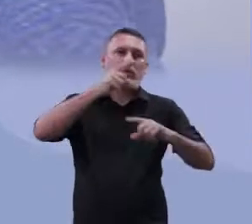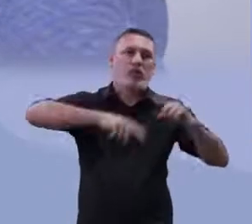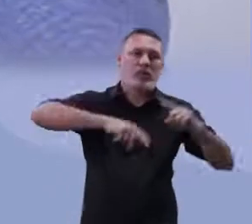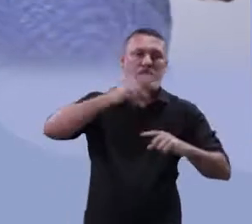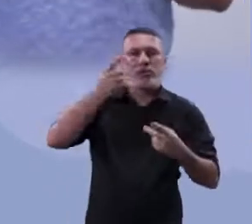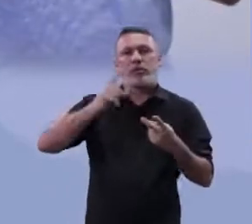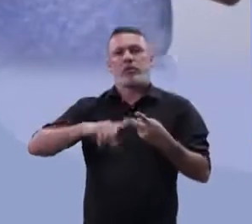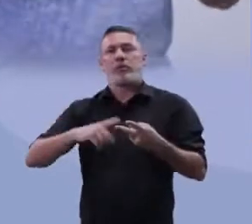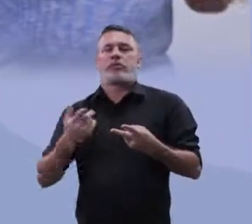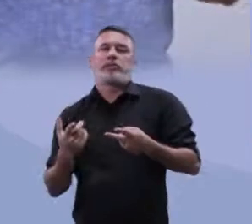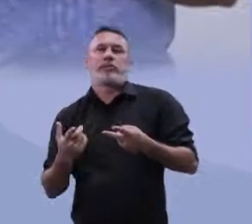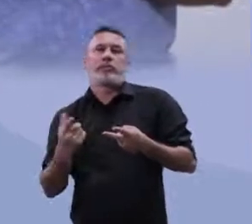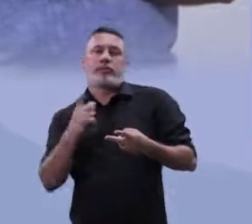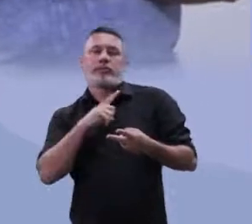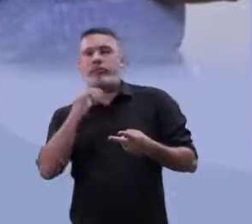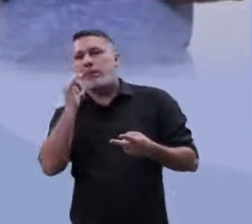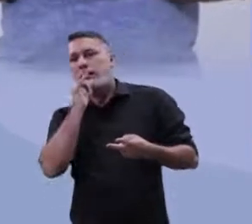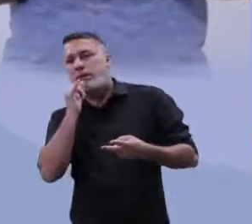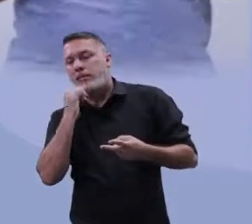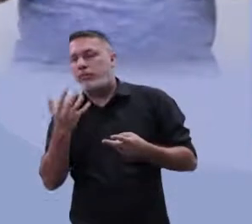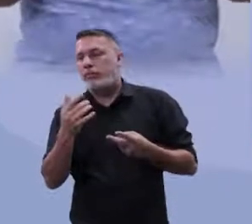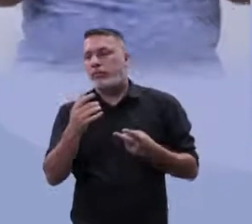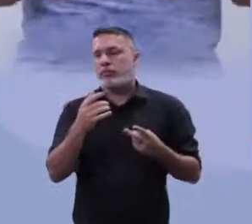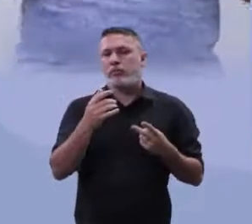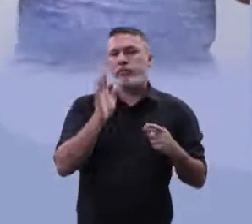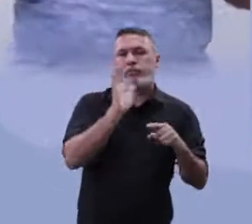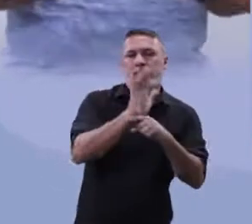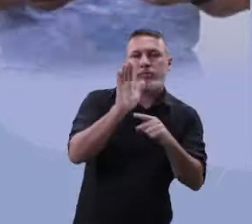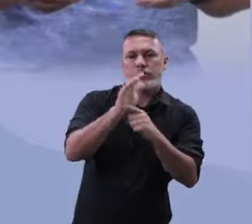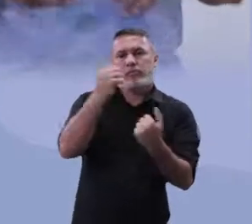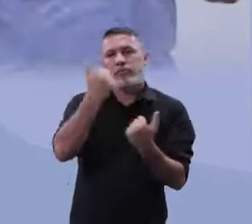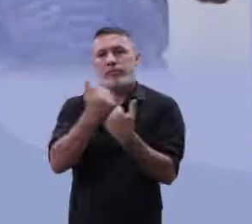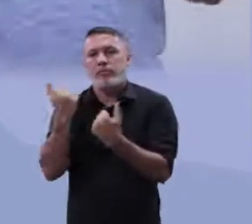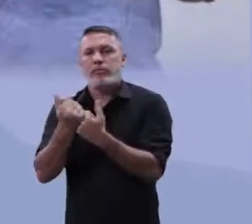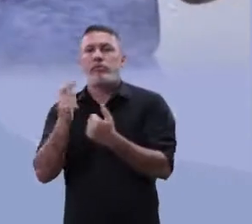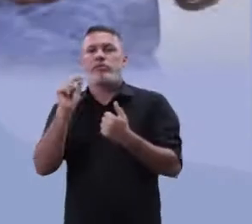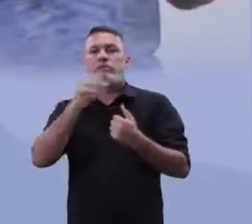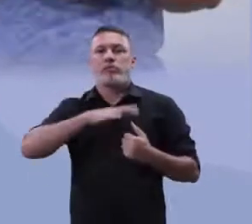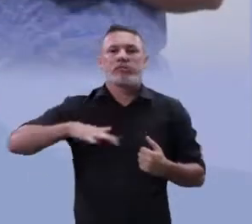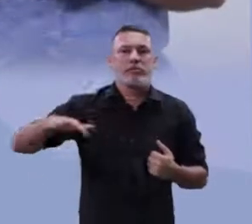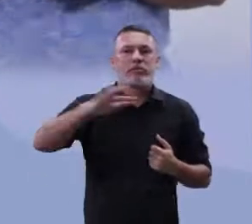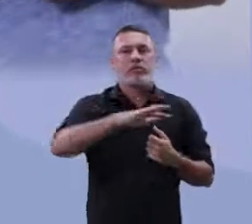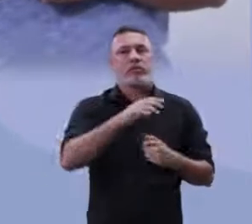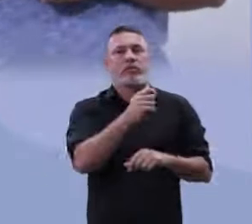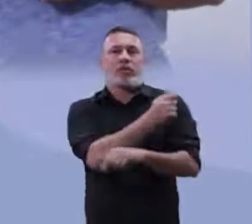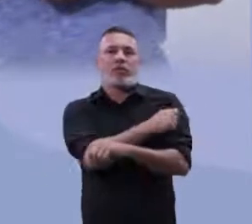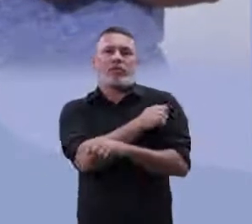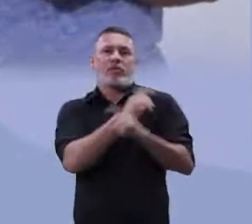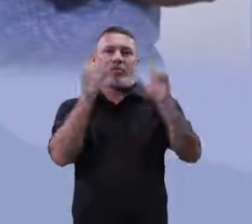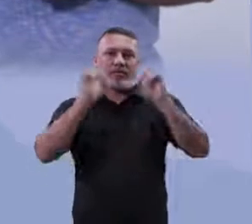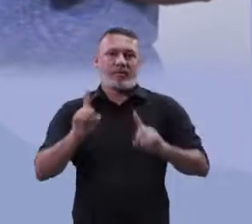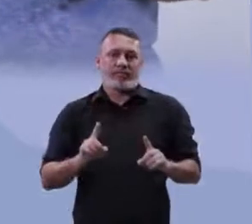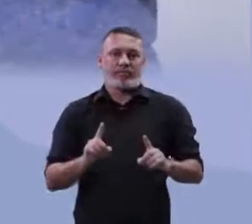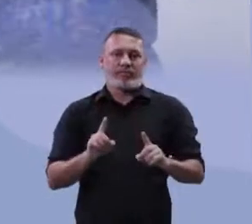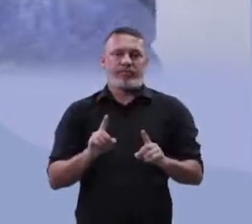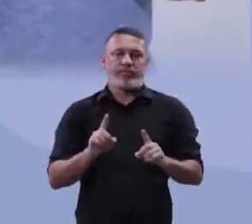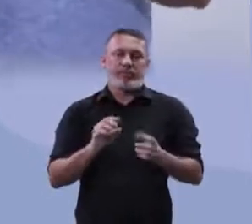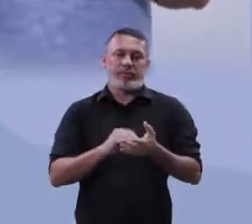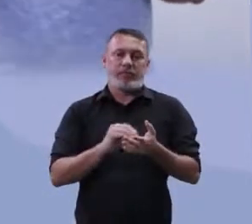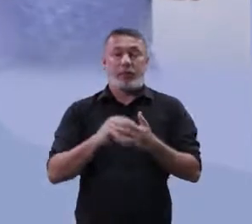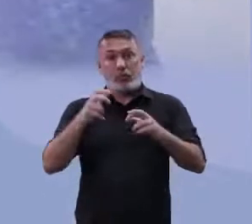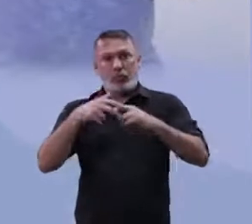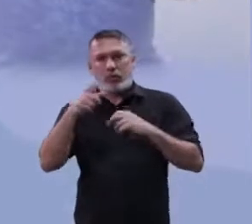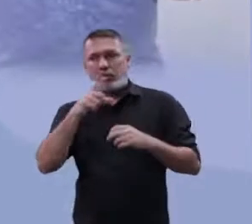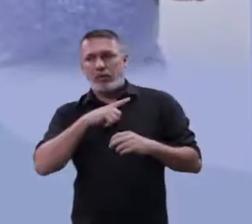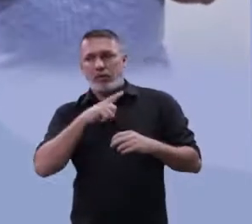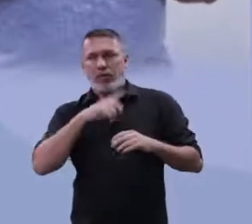né, para, por exemplo, auxiliar, atender os seus alunos com deficiência. Então, se eu tenho